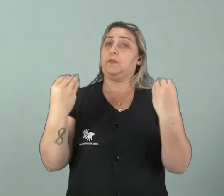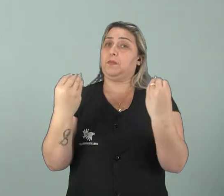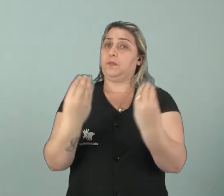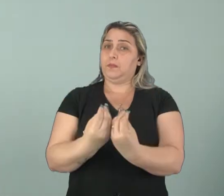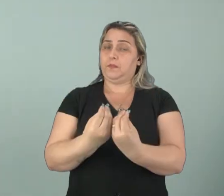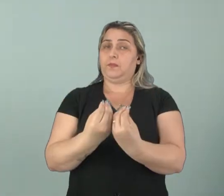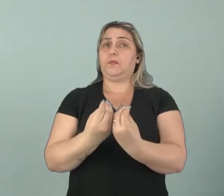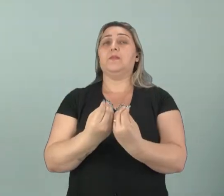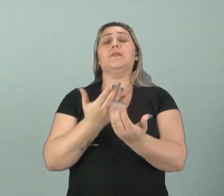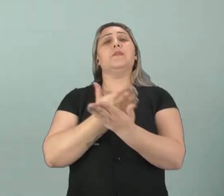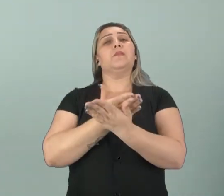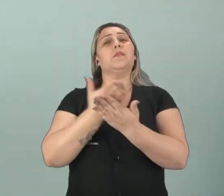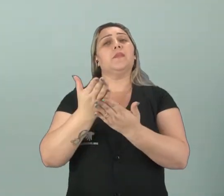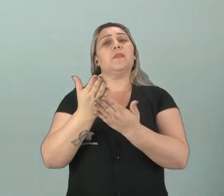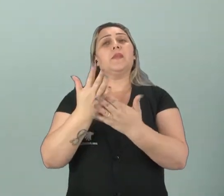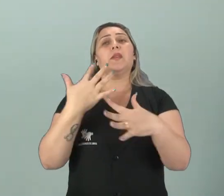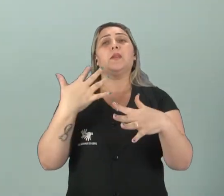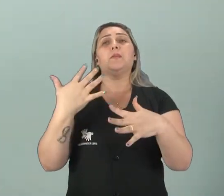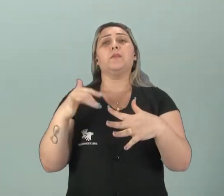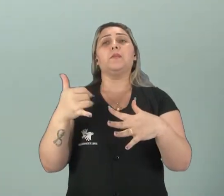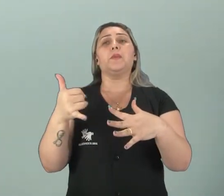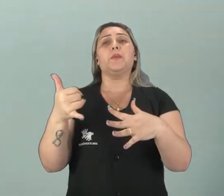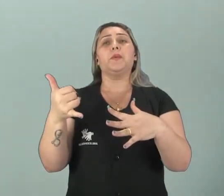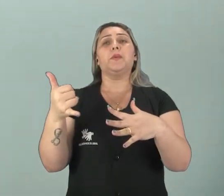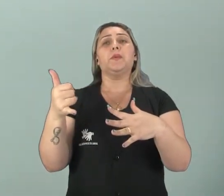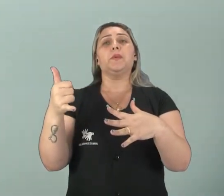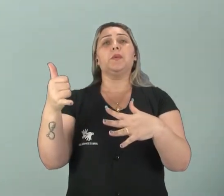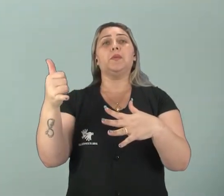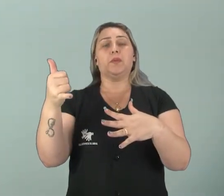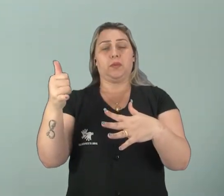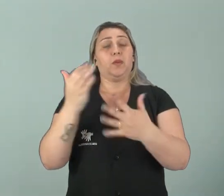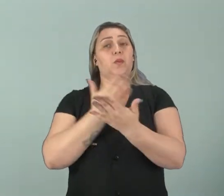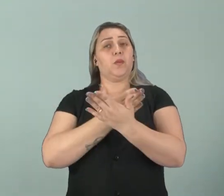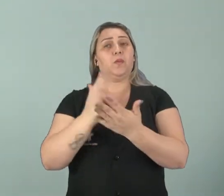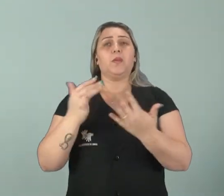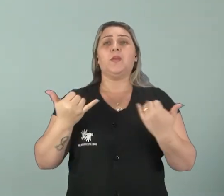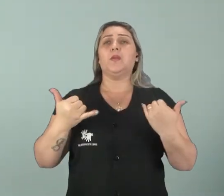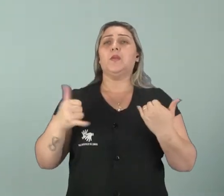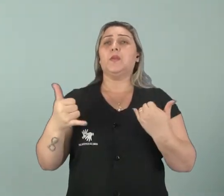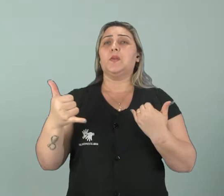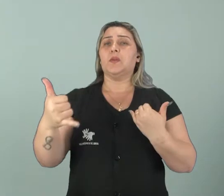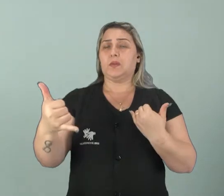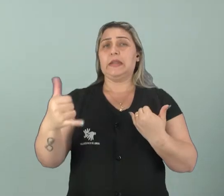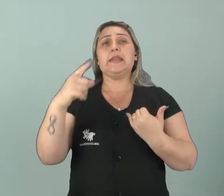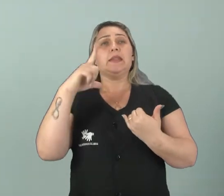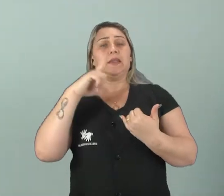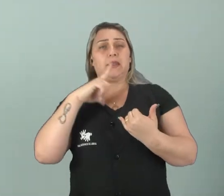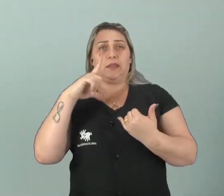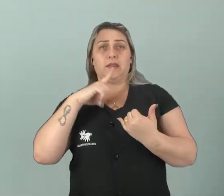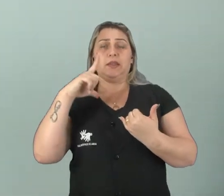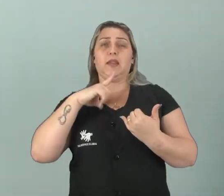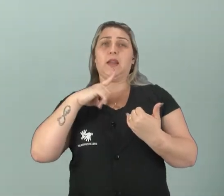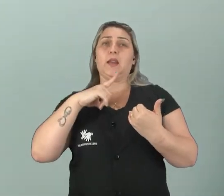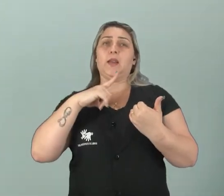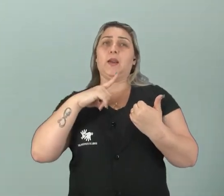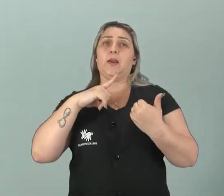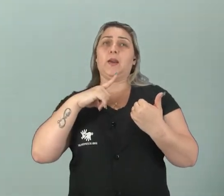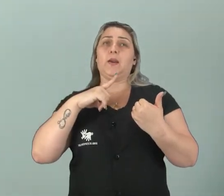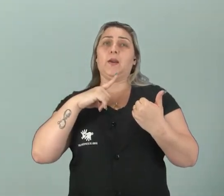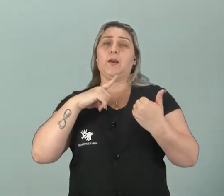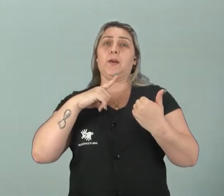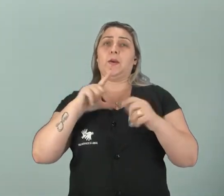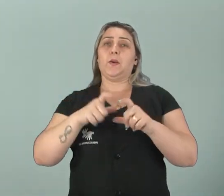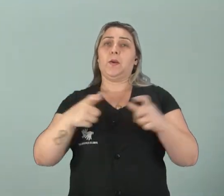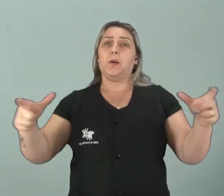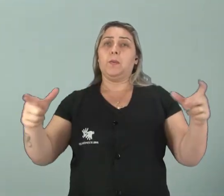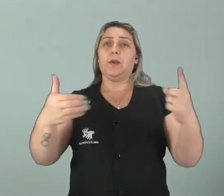aí? Elas vão começar a vibrar. E aí, quando elas começam a vibrar, há um aumento da distância entre elas.